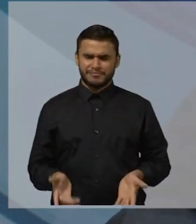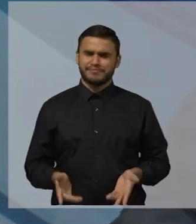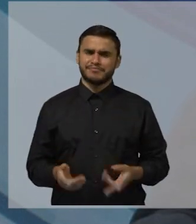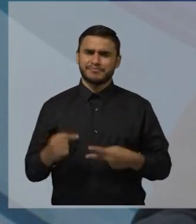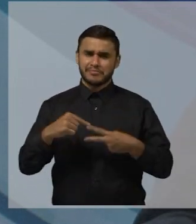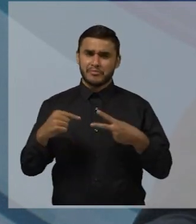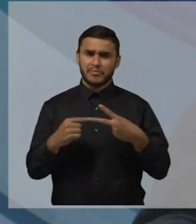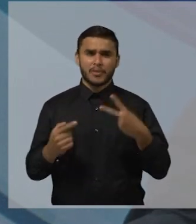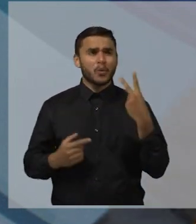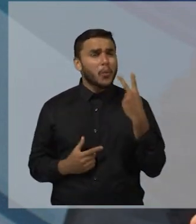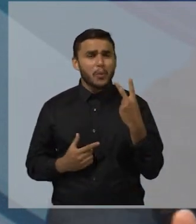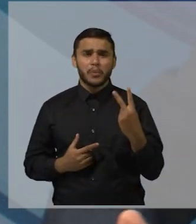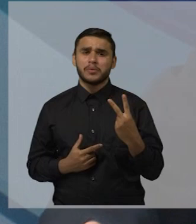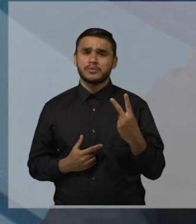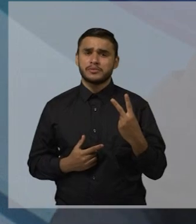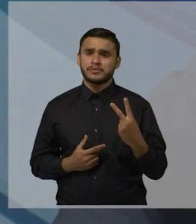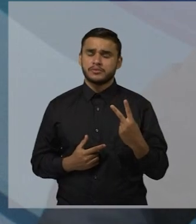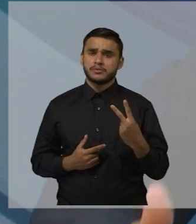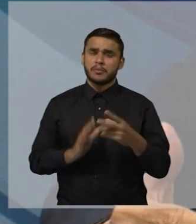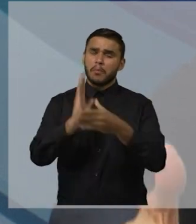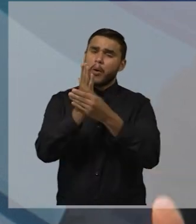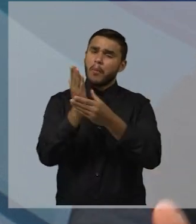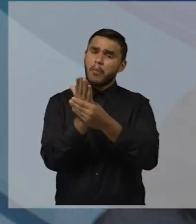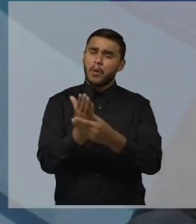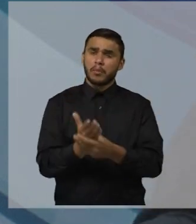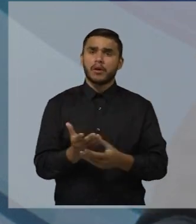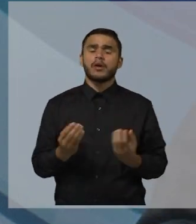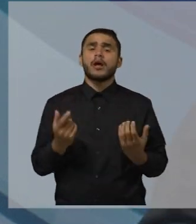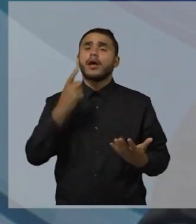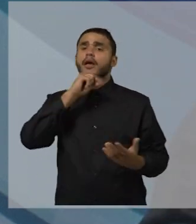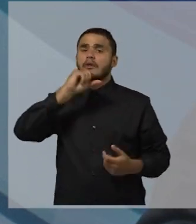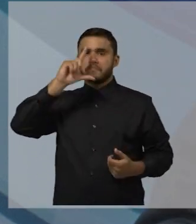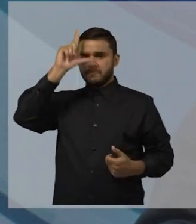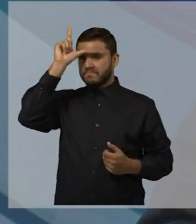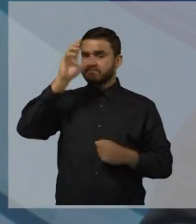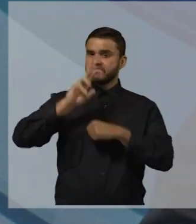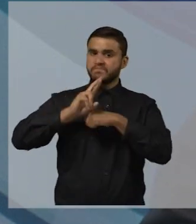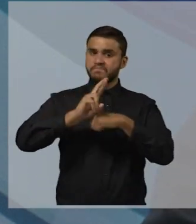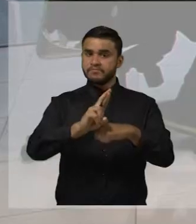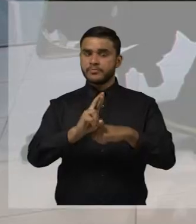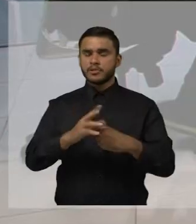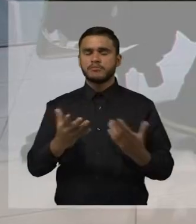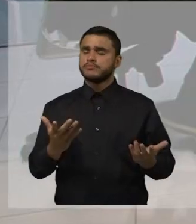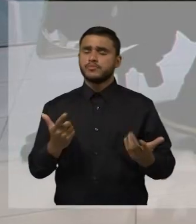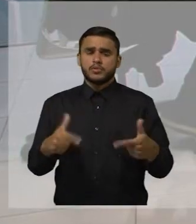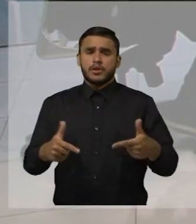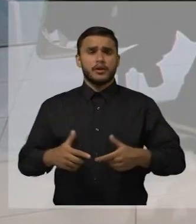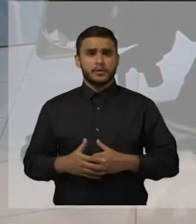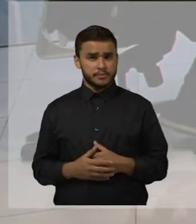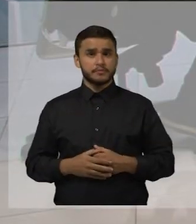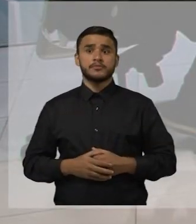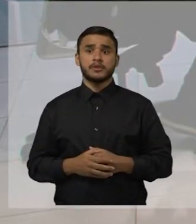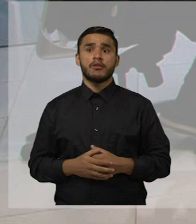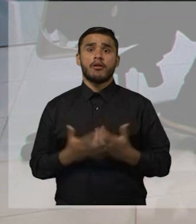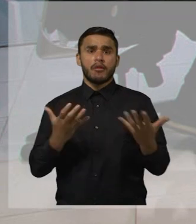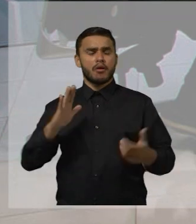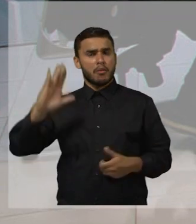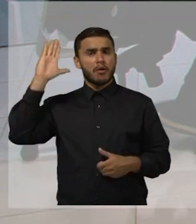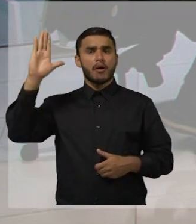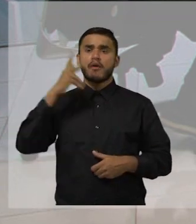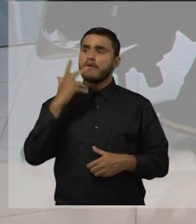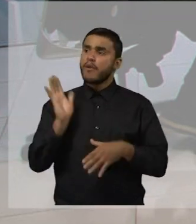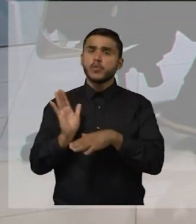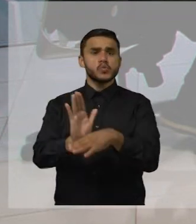não temos líderes, pela nossa história marcada pelo patrimonialismo, nós não temos líderes comprometidos com o melhor